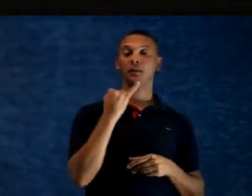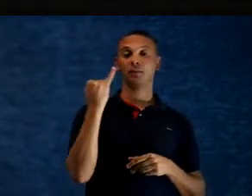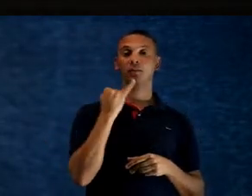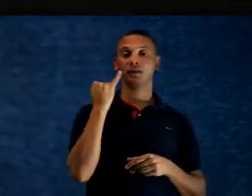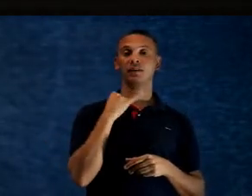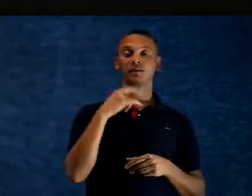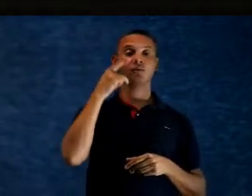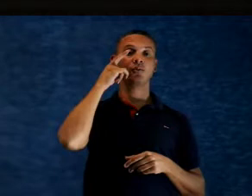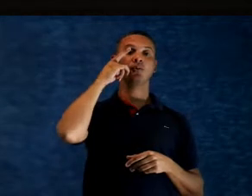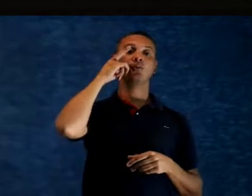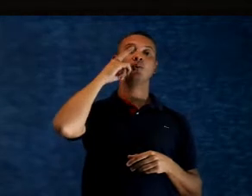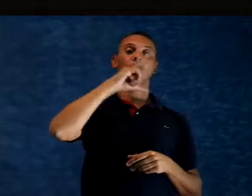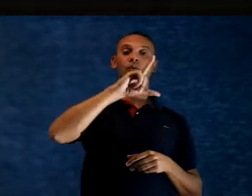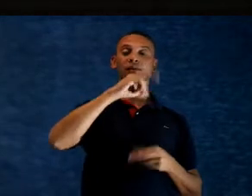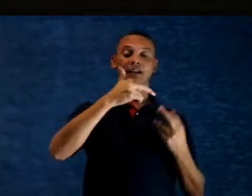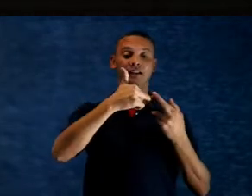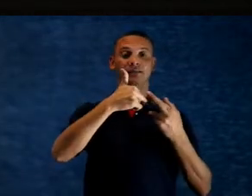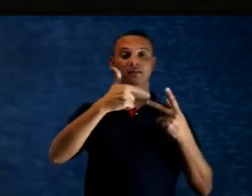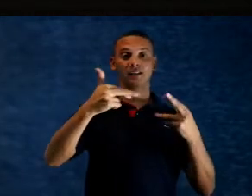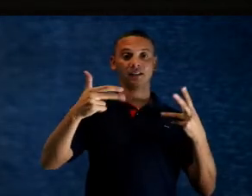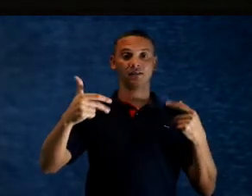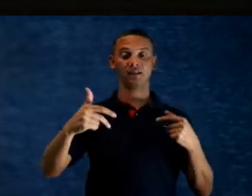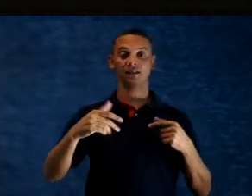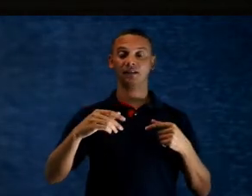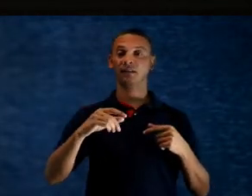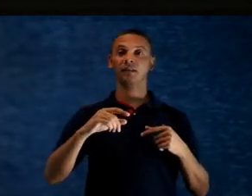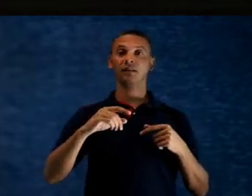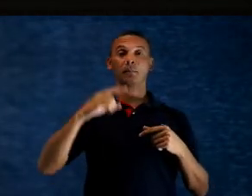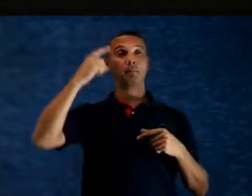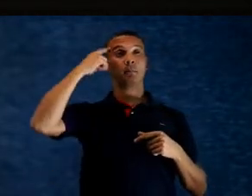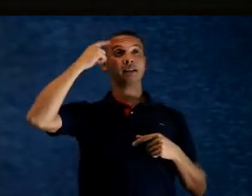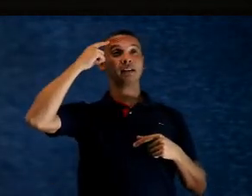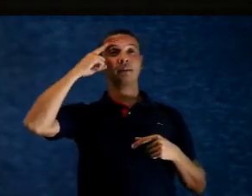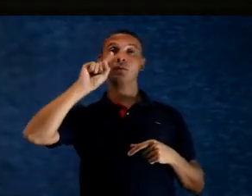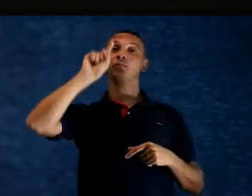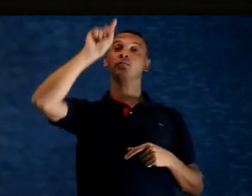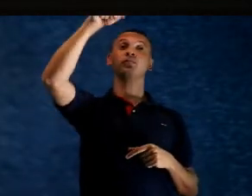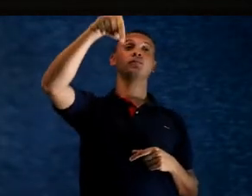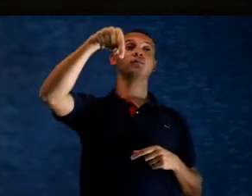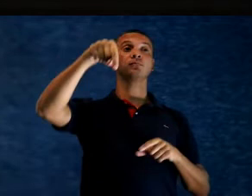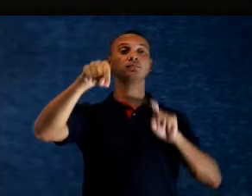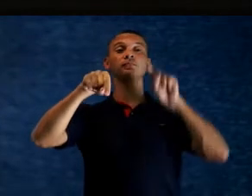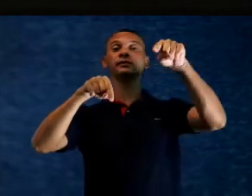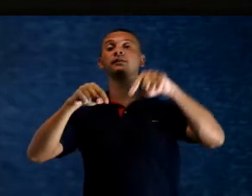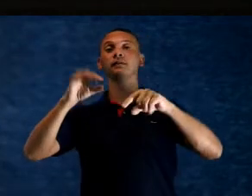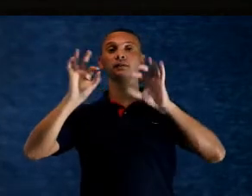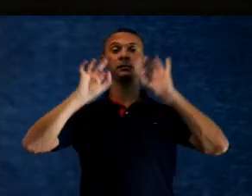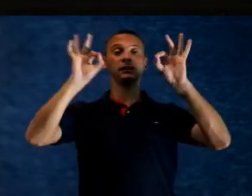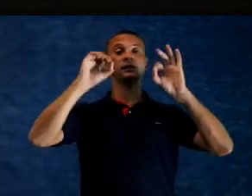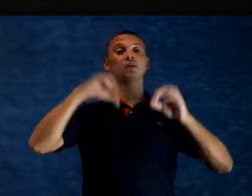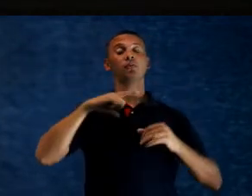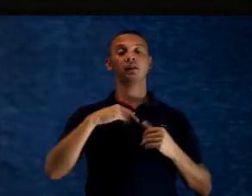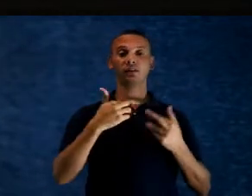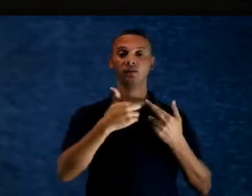profissionais daquela área. Eu, repito, nunca vi em textos de psicologia uma